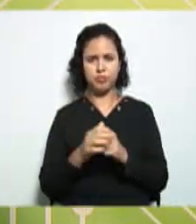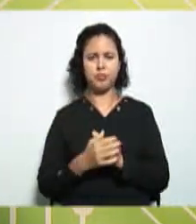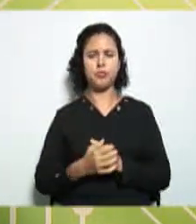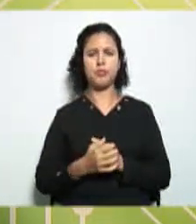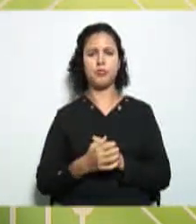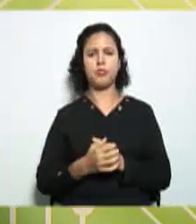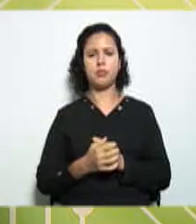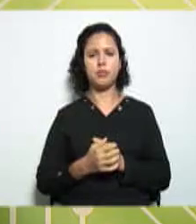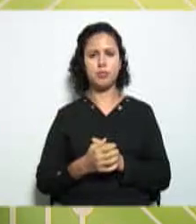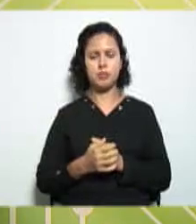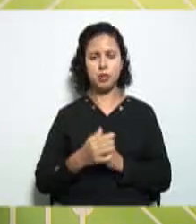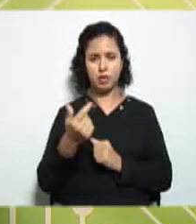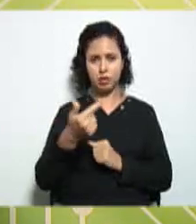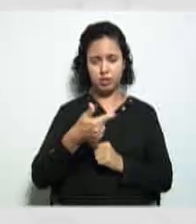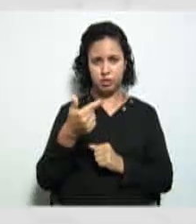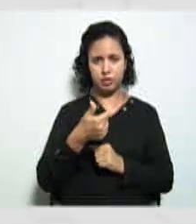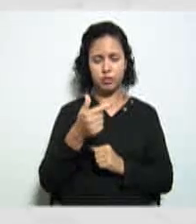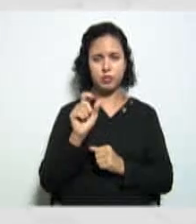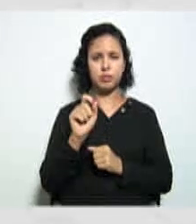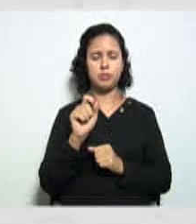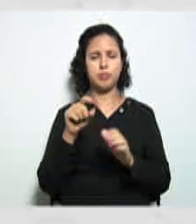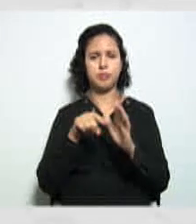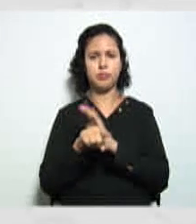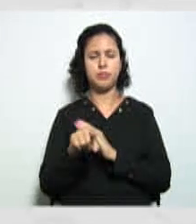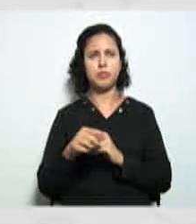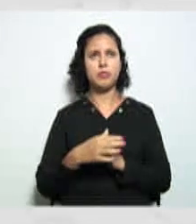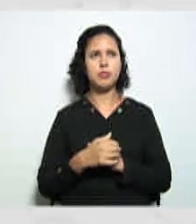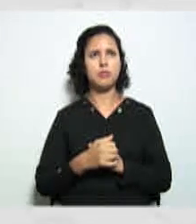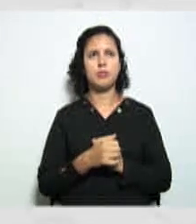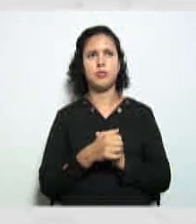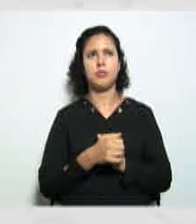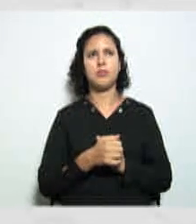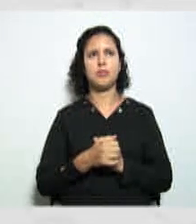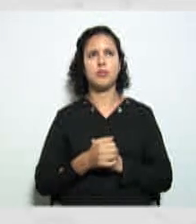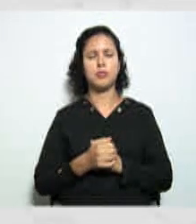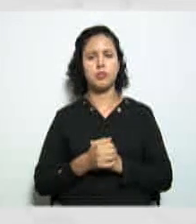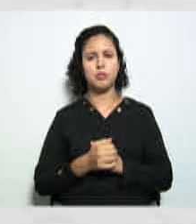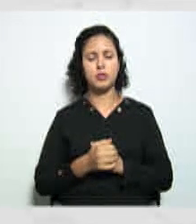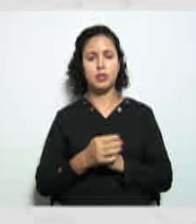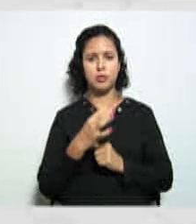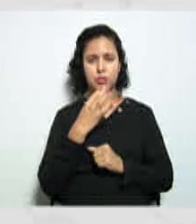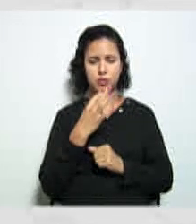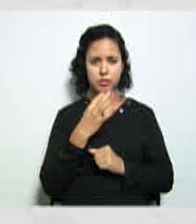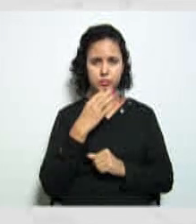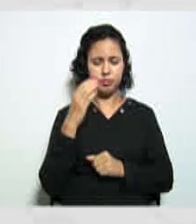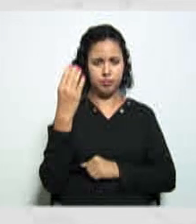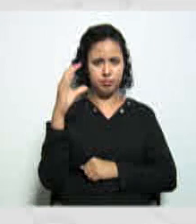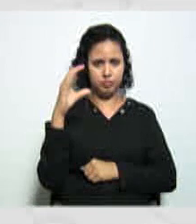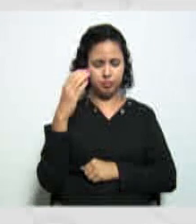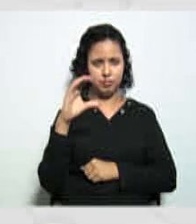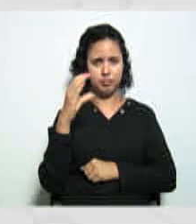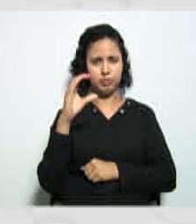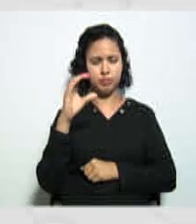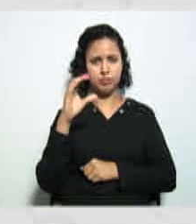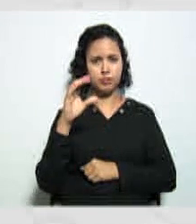Agora, a segunda afirmativa. Vamos lá, professora? O conhecimento científico